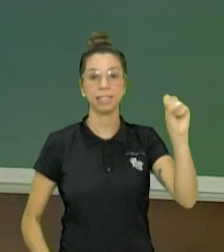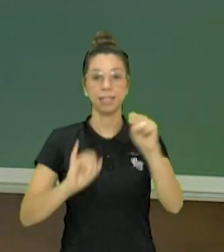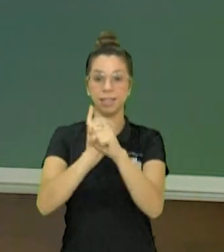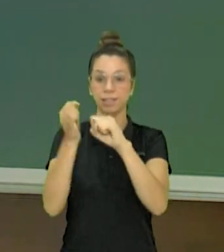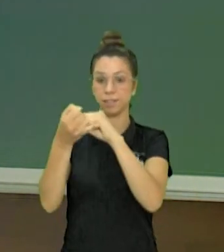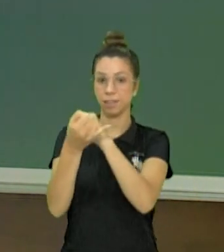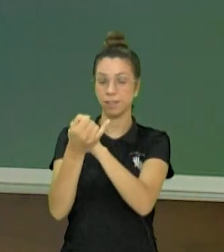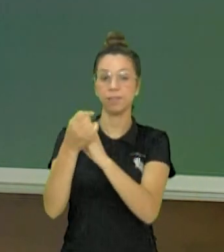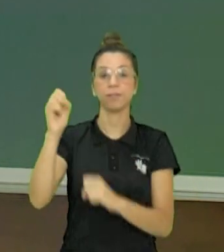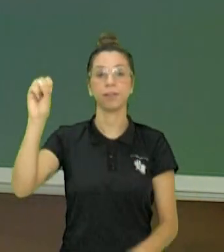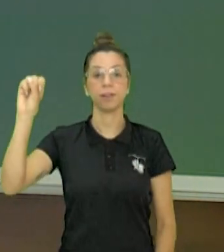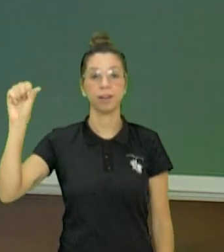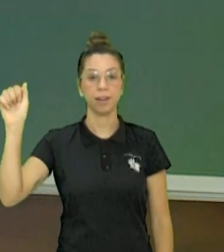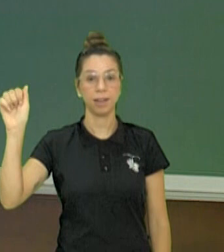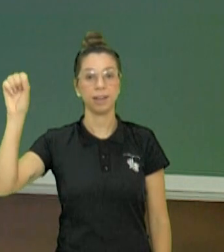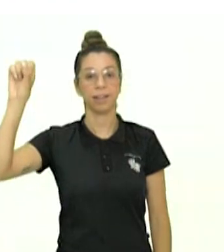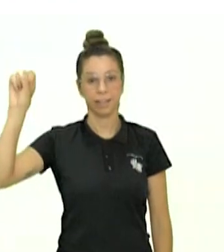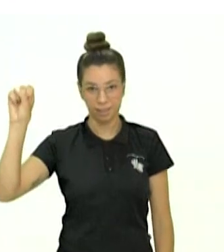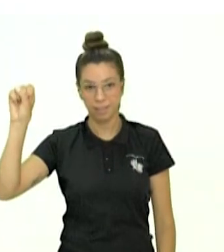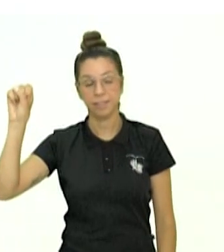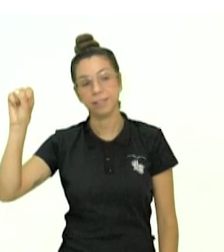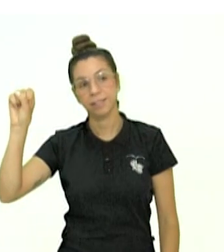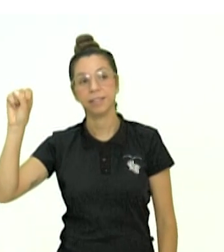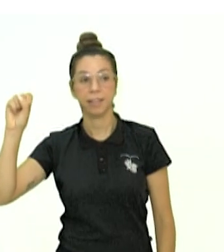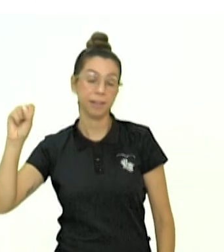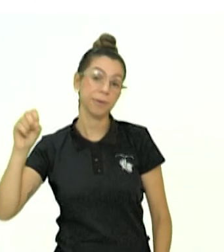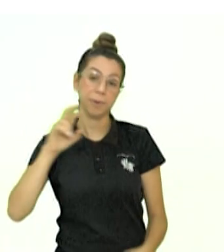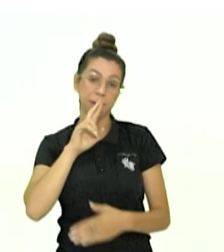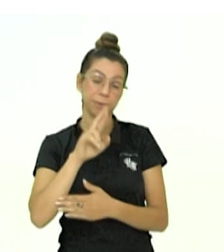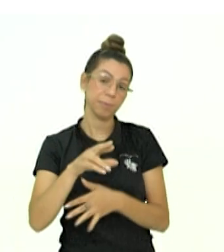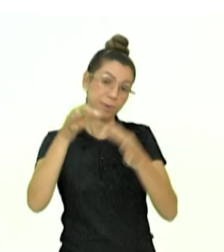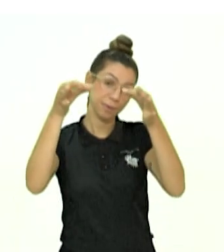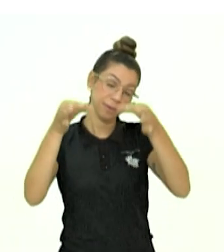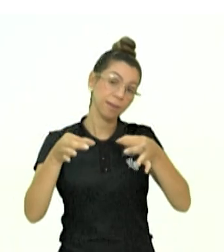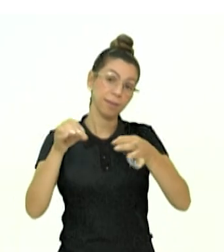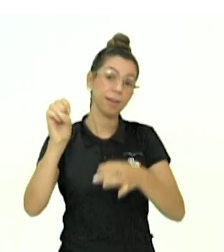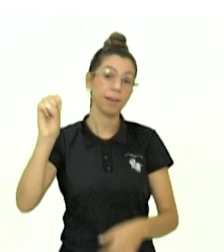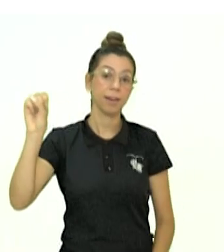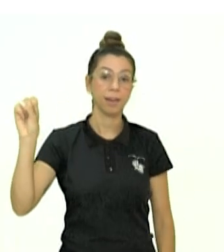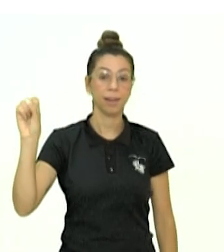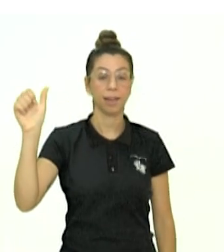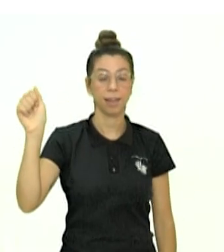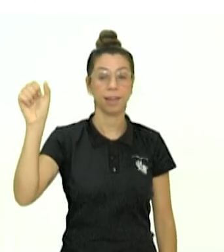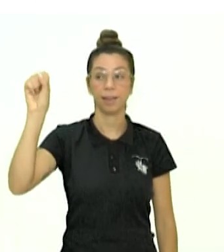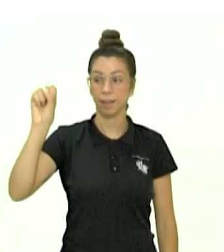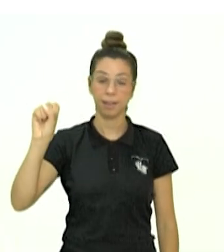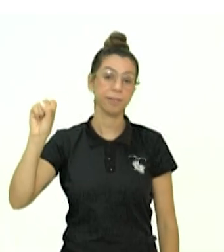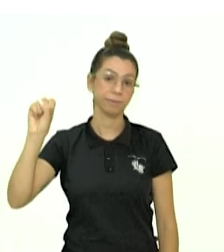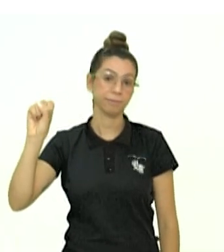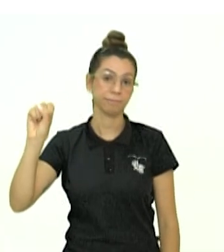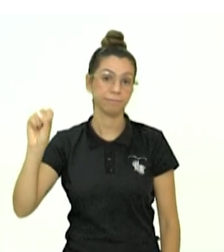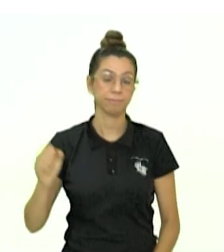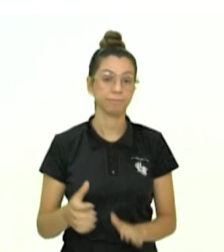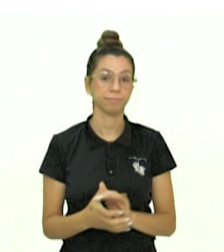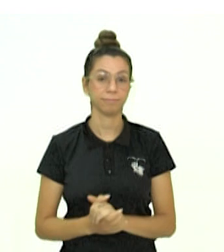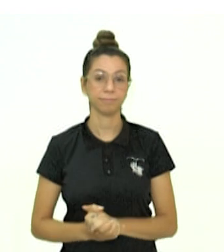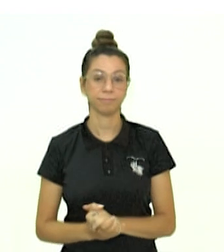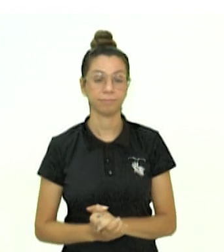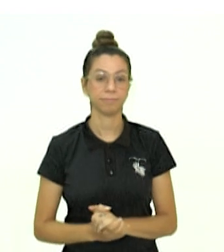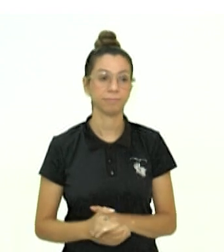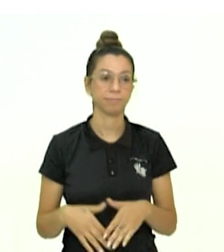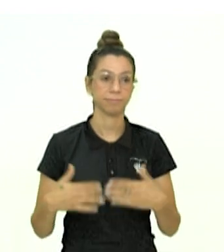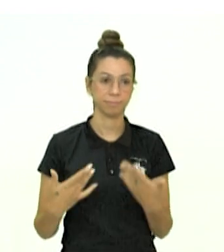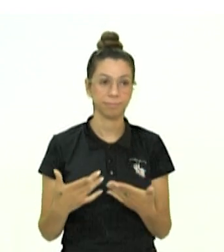B. Ó, que as pessoas da cidade pequena são tão criativas quanto as pessoas da cidade grande quando querem encontrar alguma coisa legal para fazer.